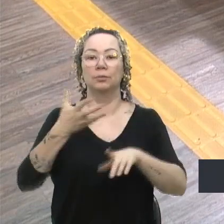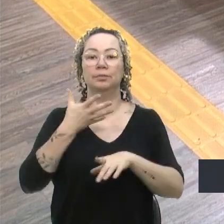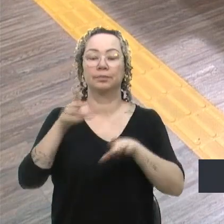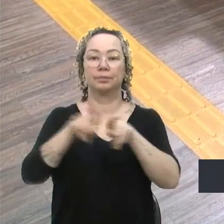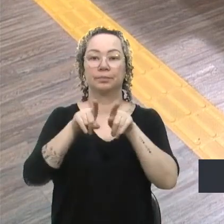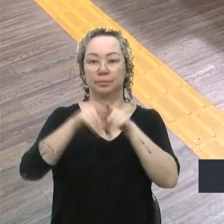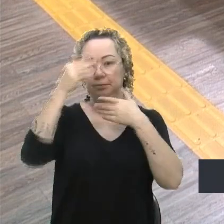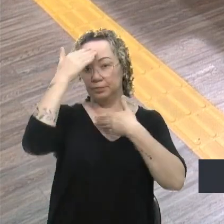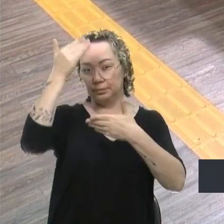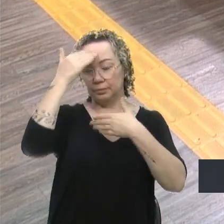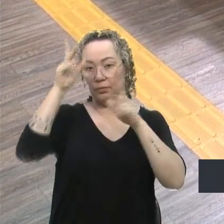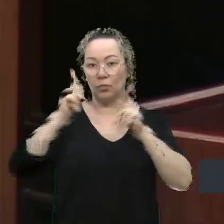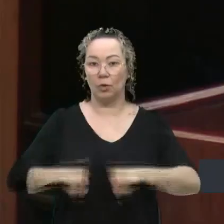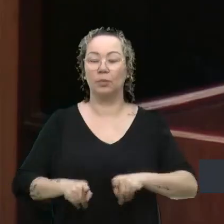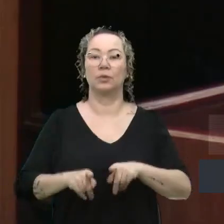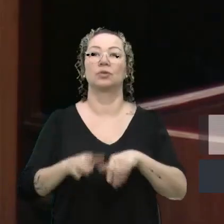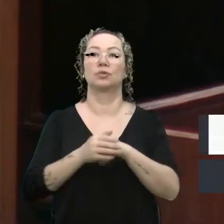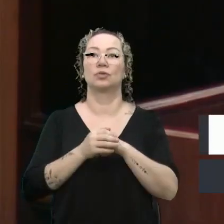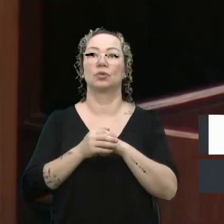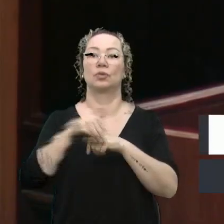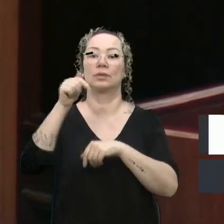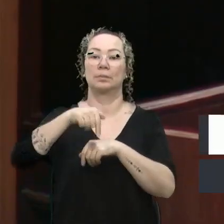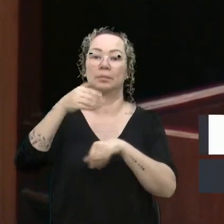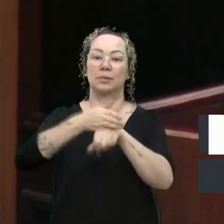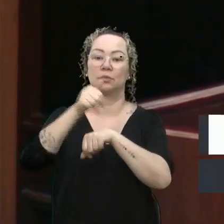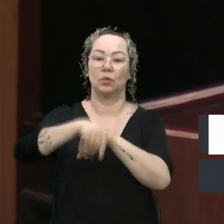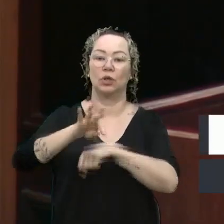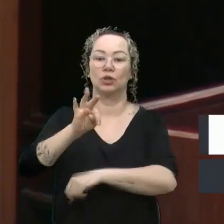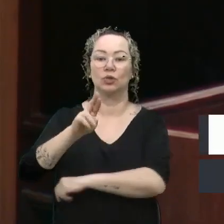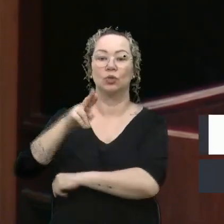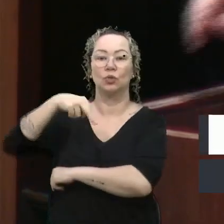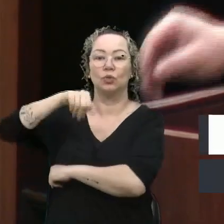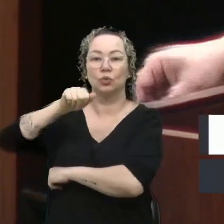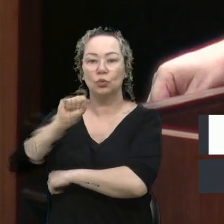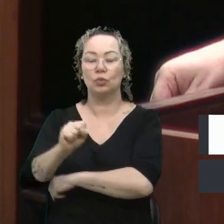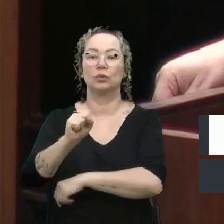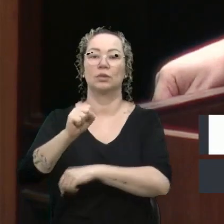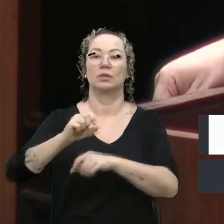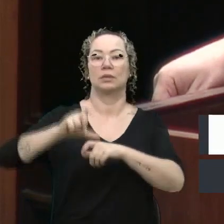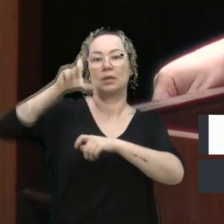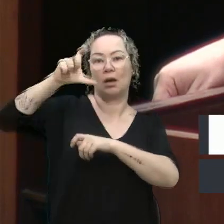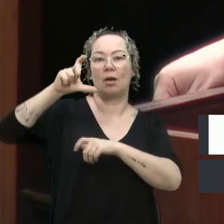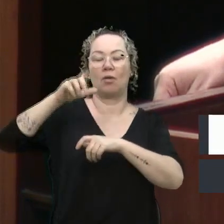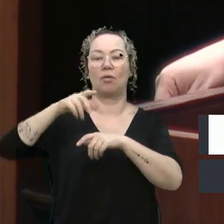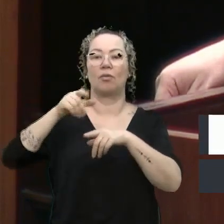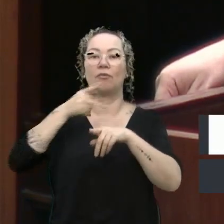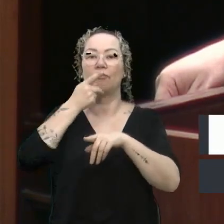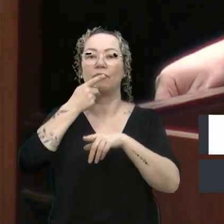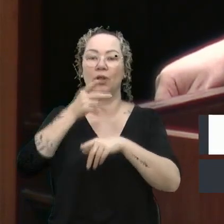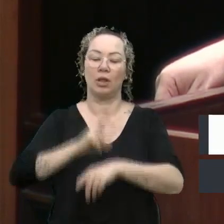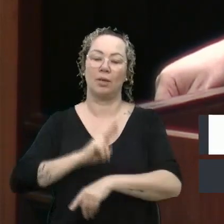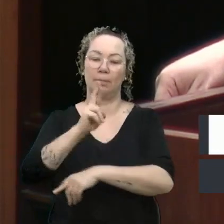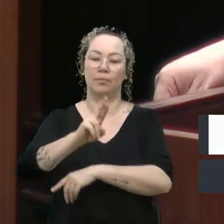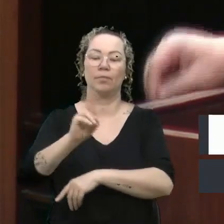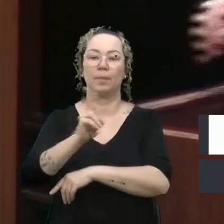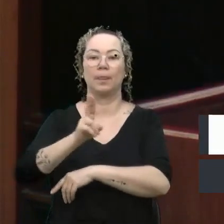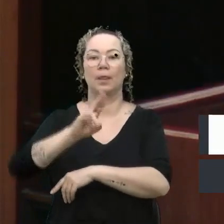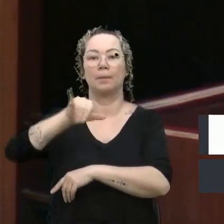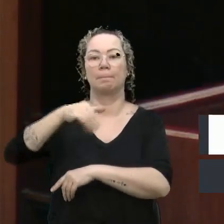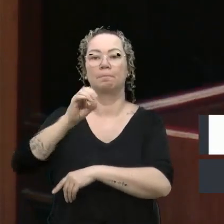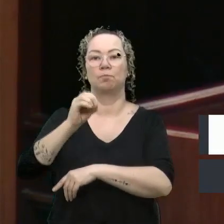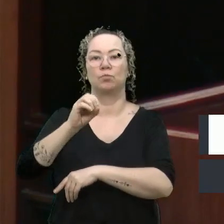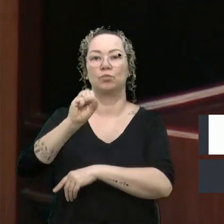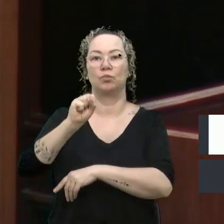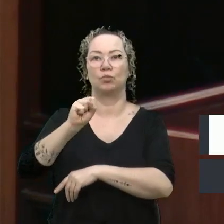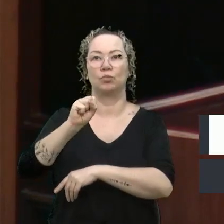ao pessoal de Tunas Altas que esteve aqui hoje presente, fizeram uma belíssima apresentação em nome da Josiele, que foi a